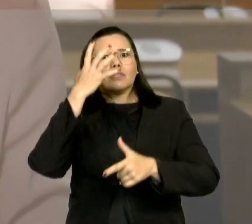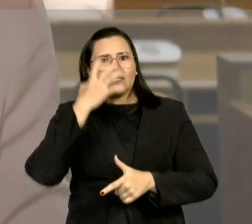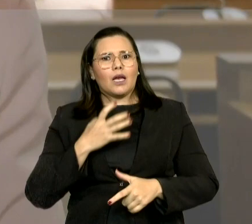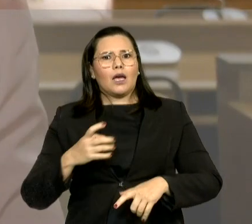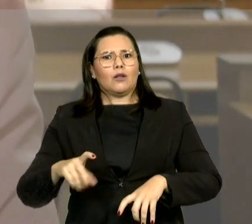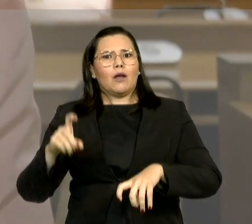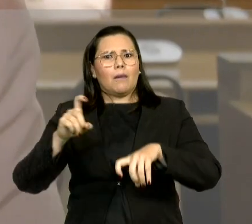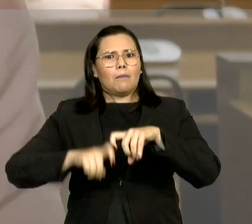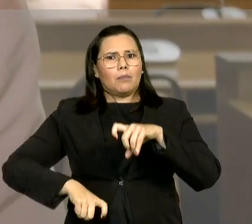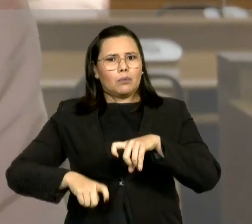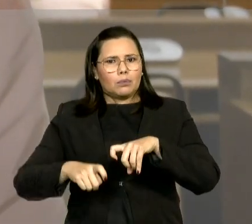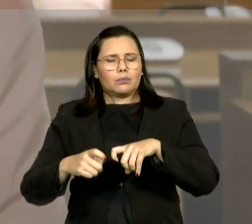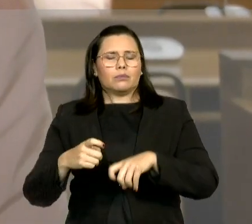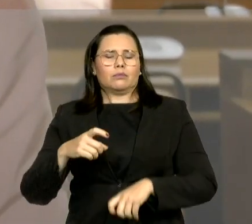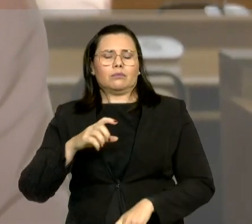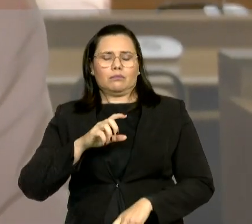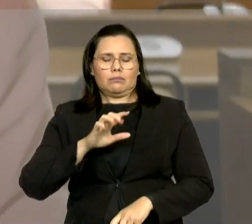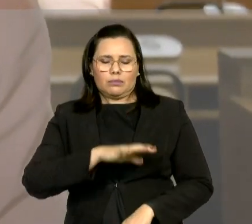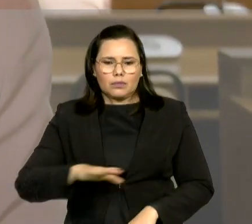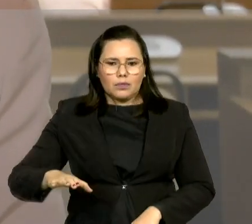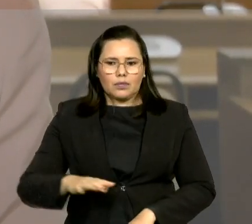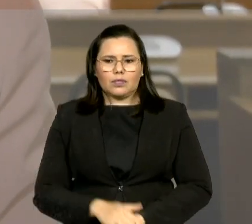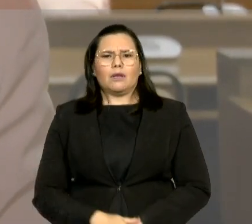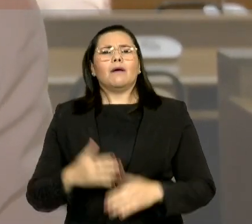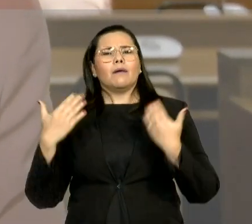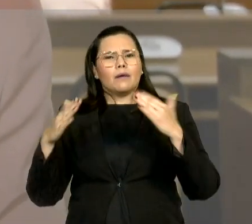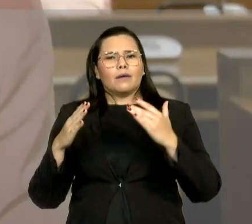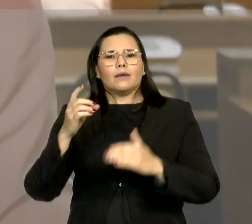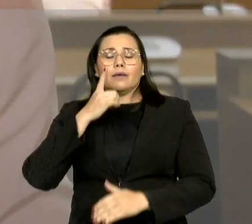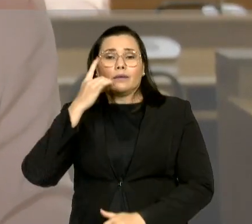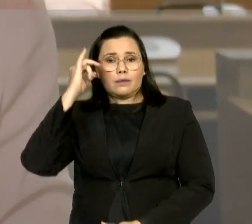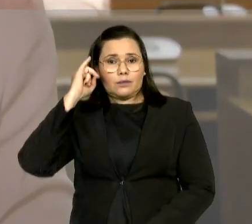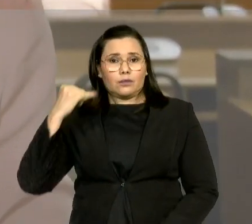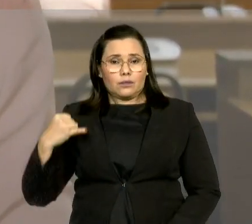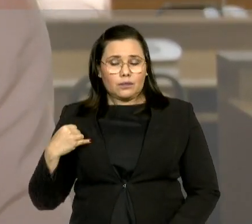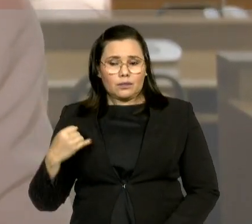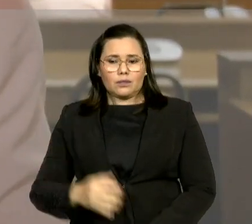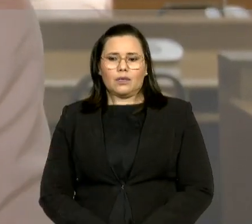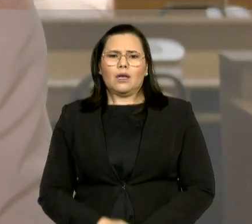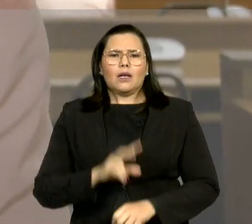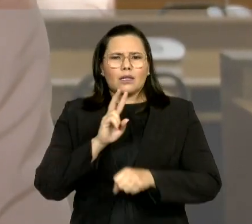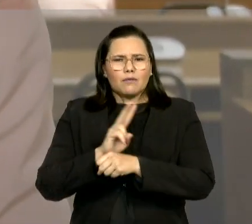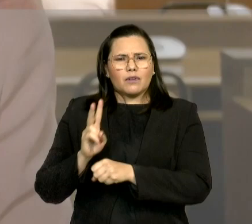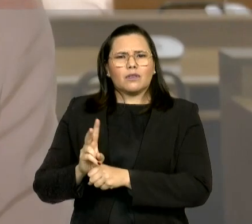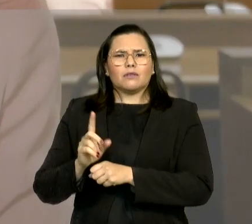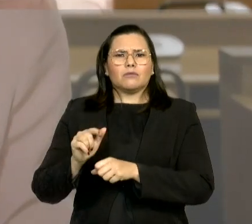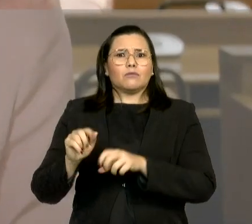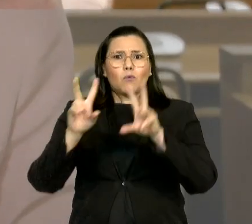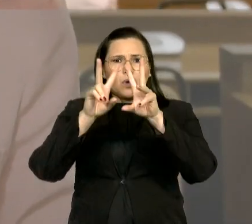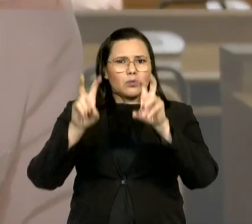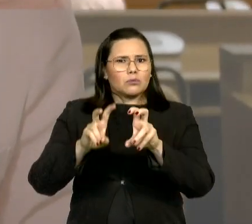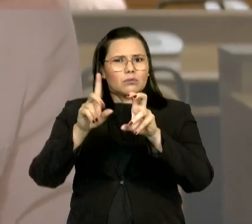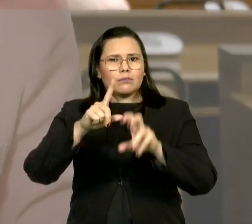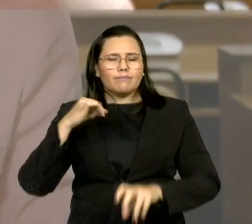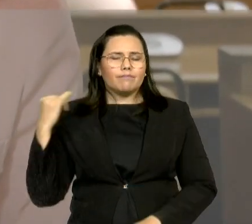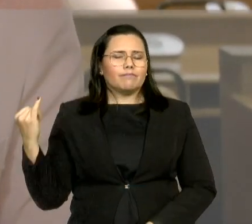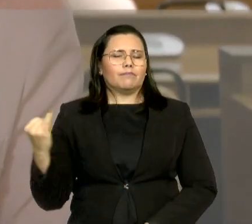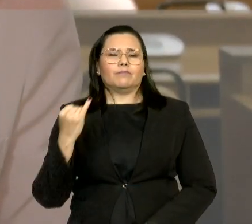de frente. Então, parabéns à deputada Janaína por estar defendendo uma causa tão nobre e